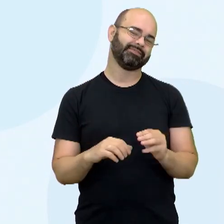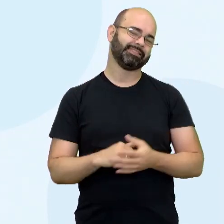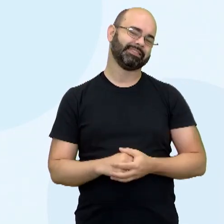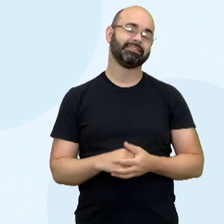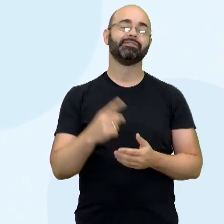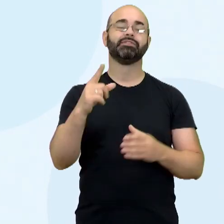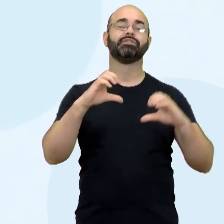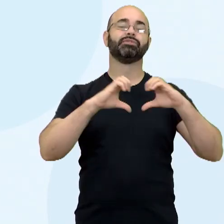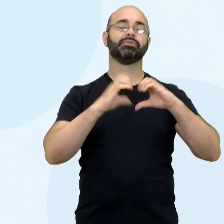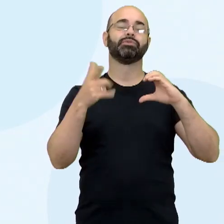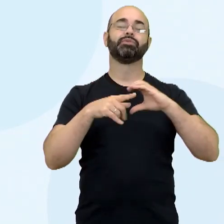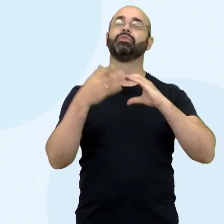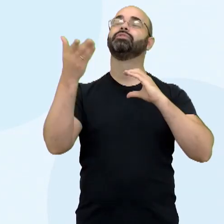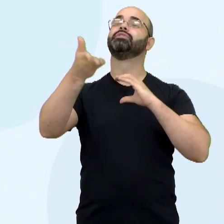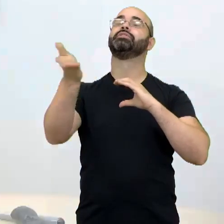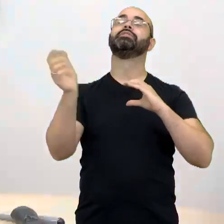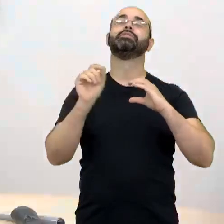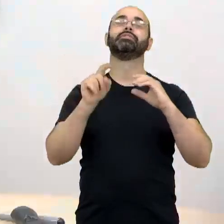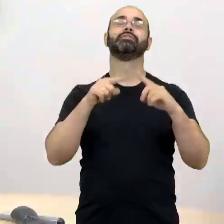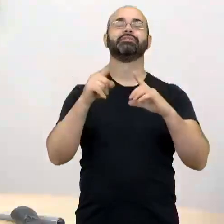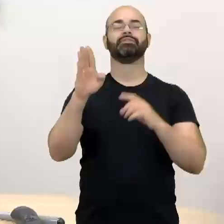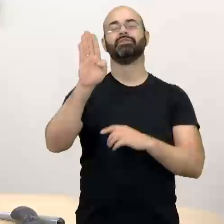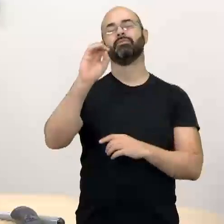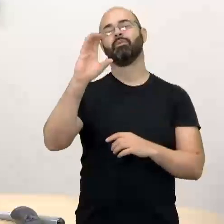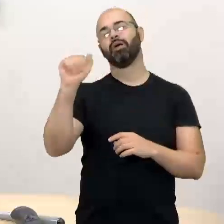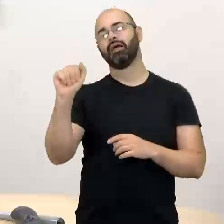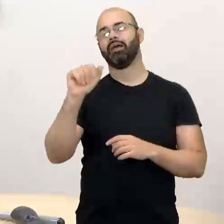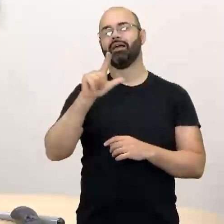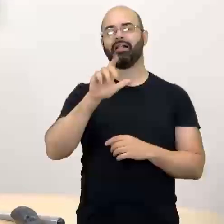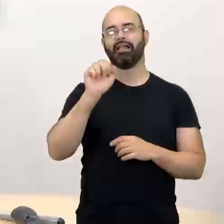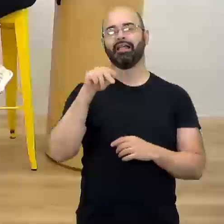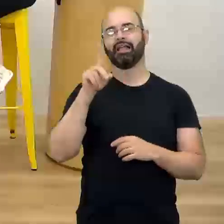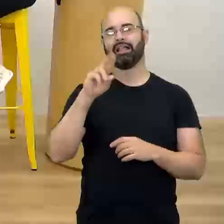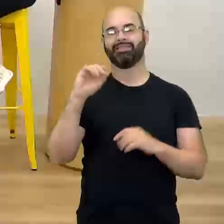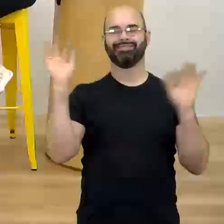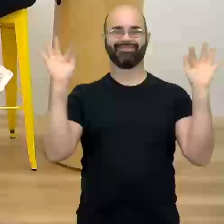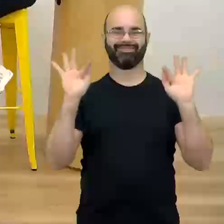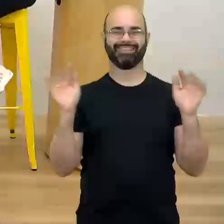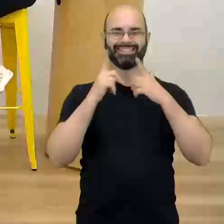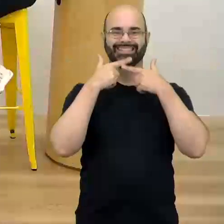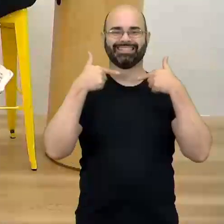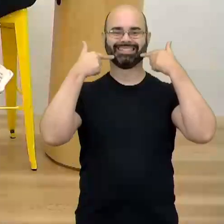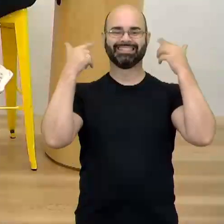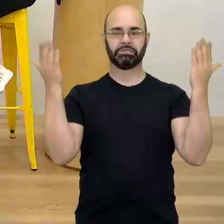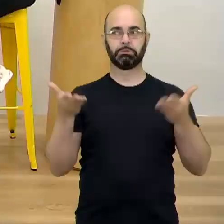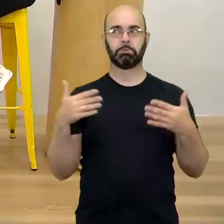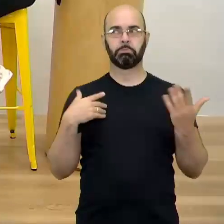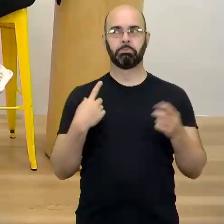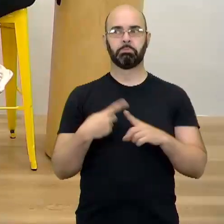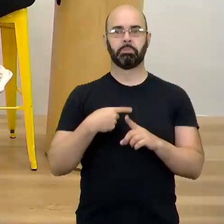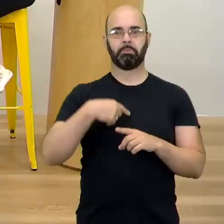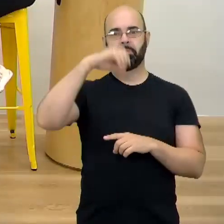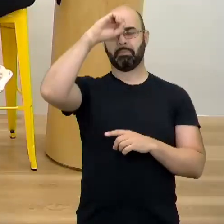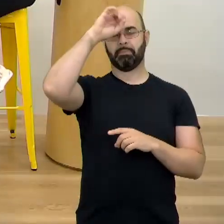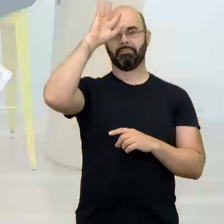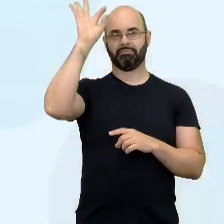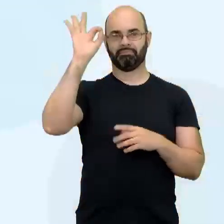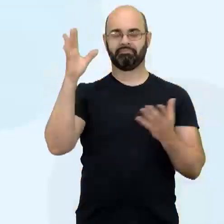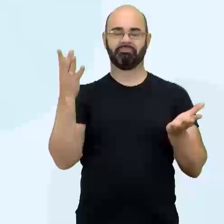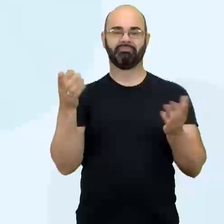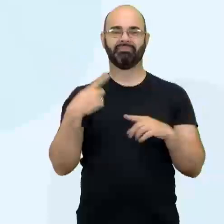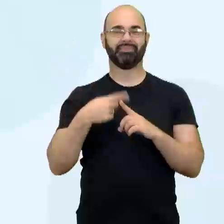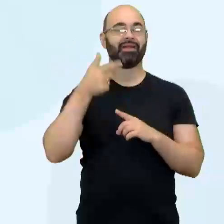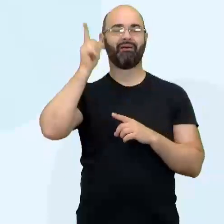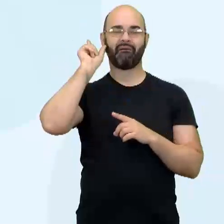vai seu coração hoje. O coração vai pro Boca e pro Leandro, que estão muito felizes hoje, não sei porquê, né? Talvez pelo resultado de